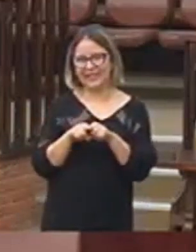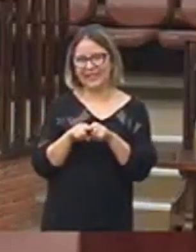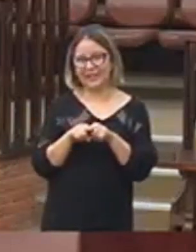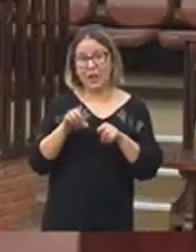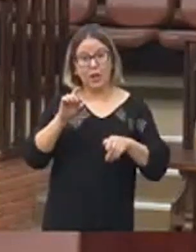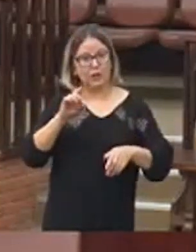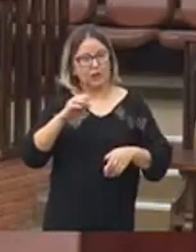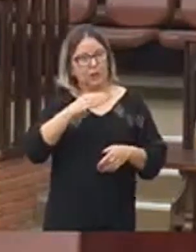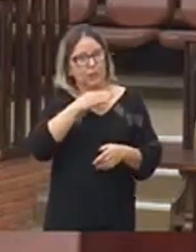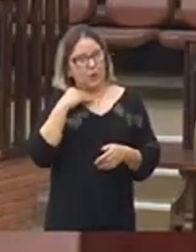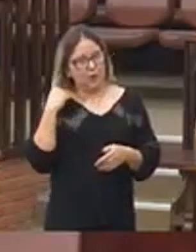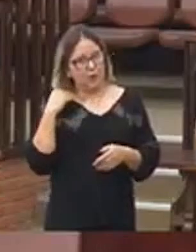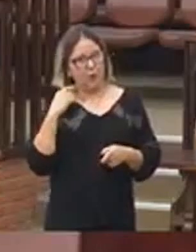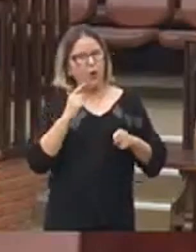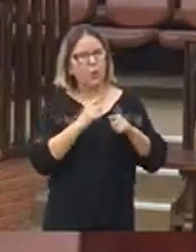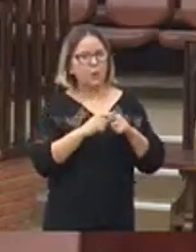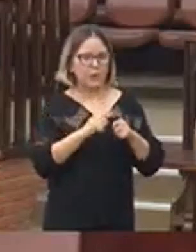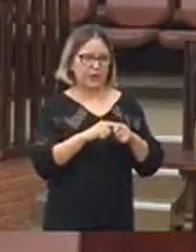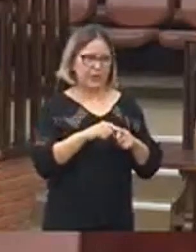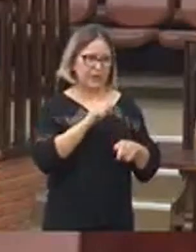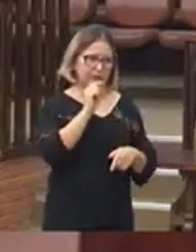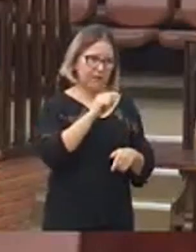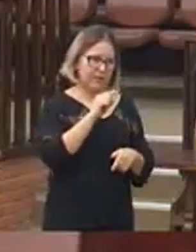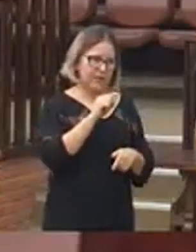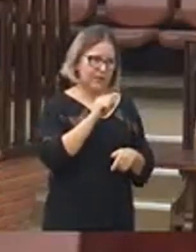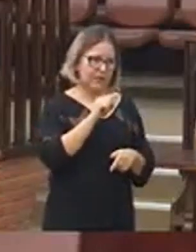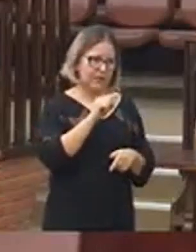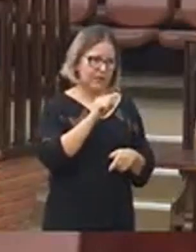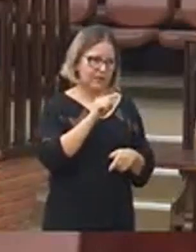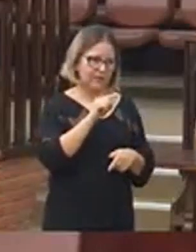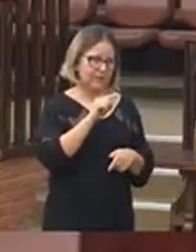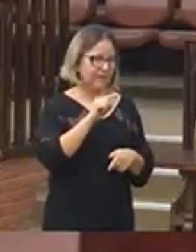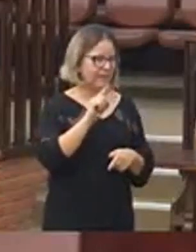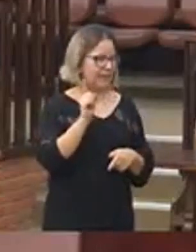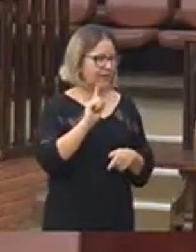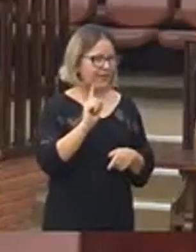só morreu porque o Senhor não estava aqui.